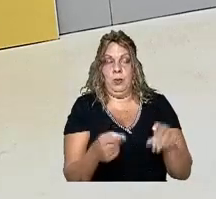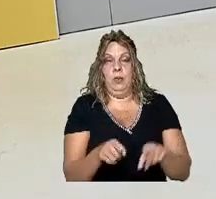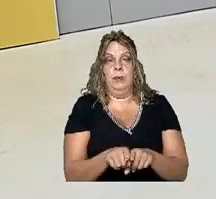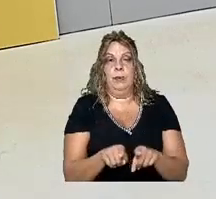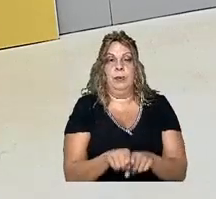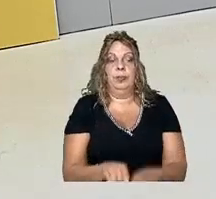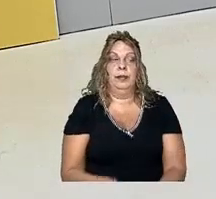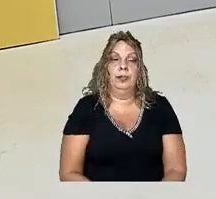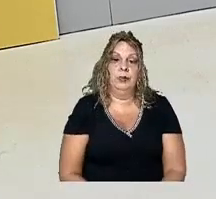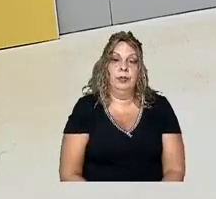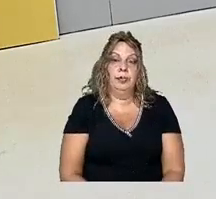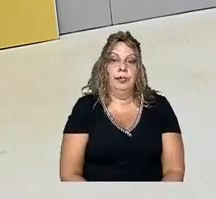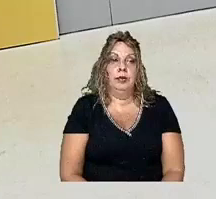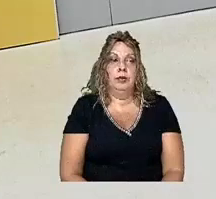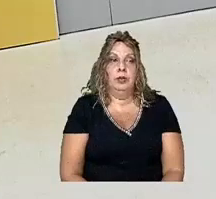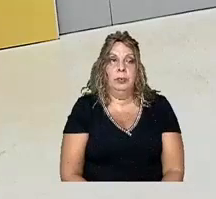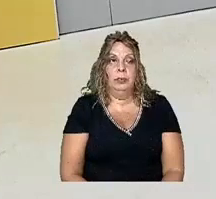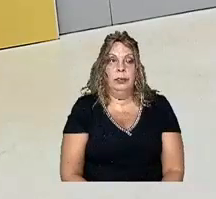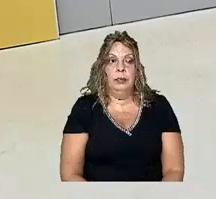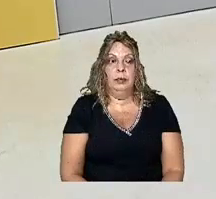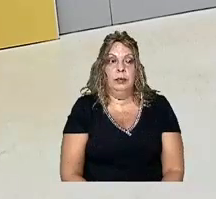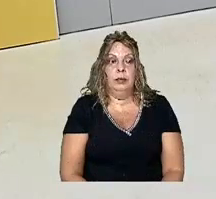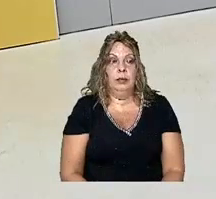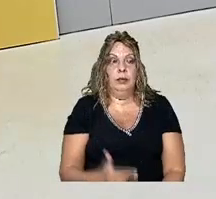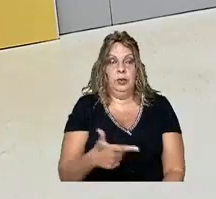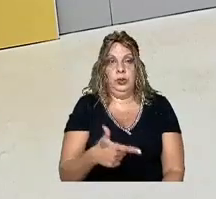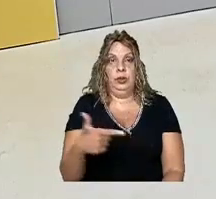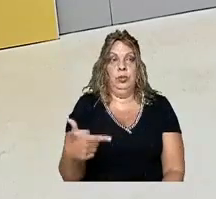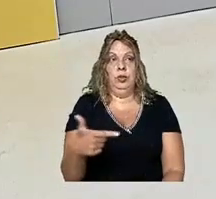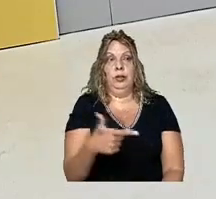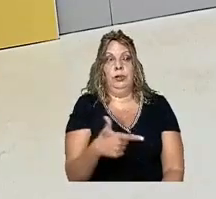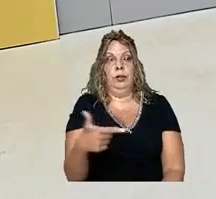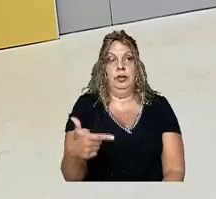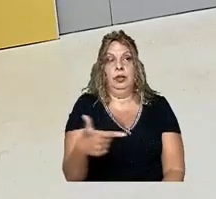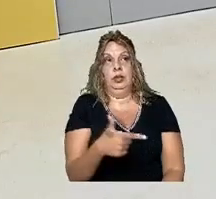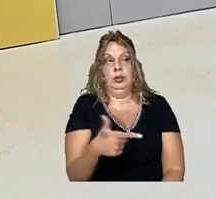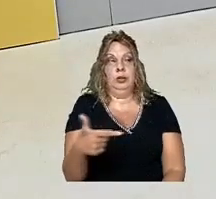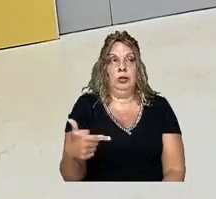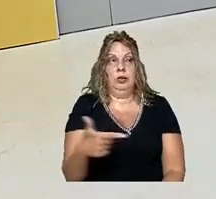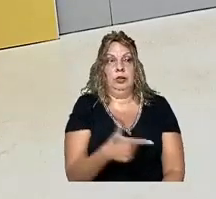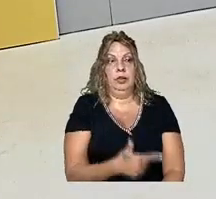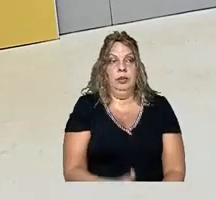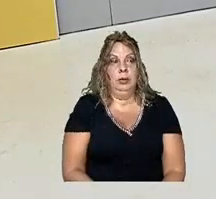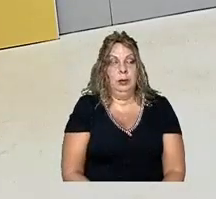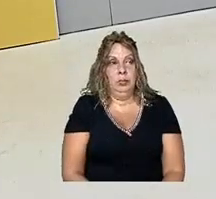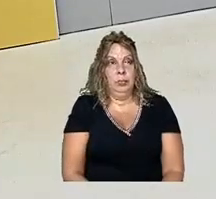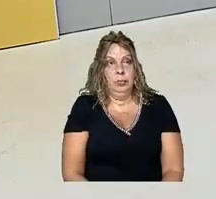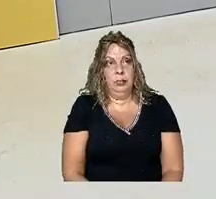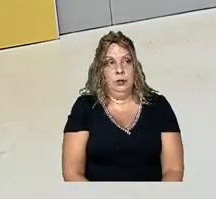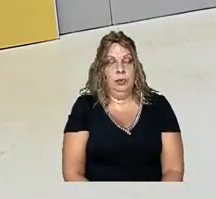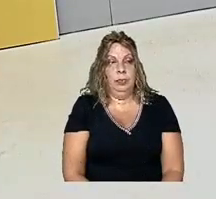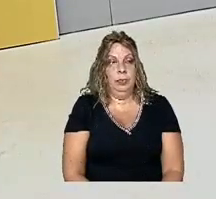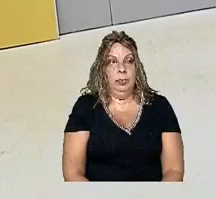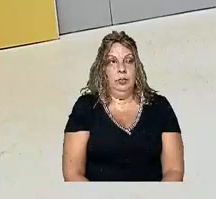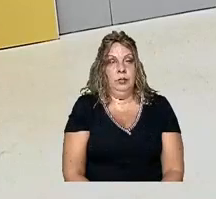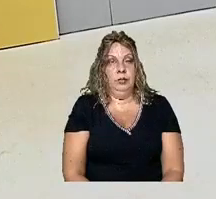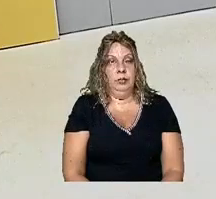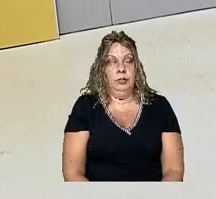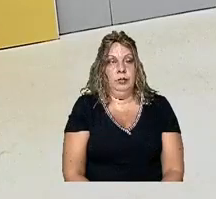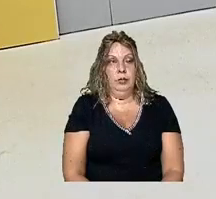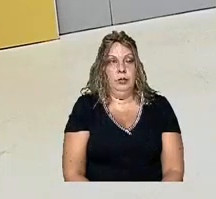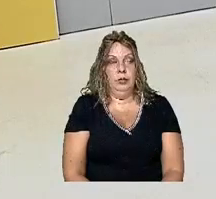Caueira, olha só, número 22, 22, 22, valendo o